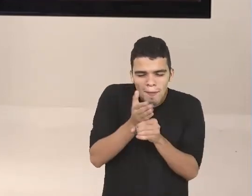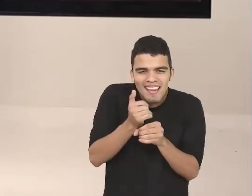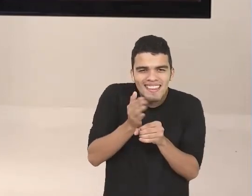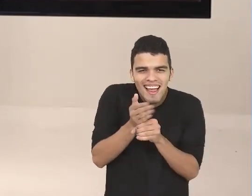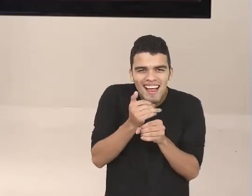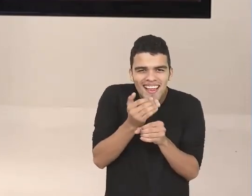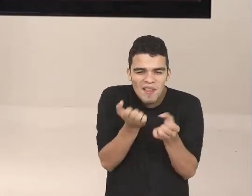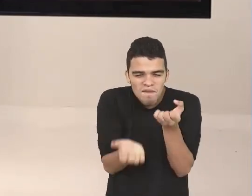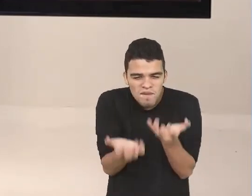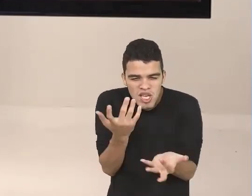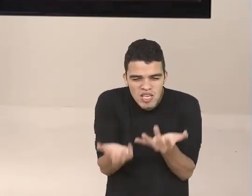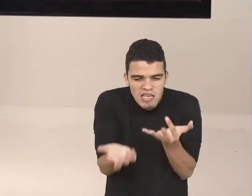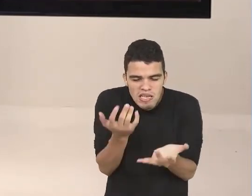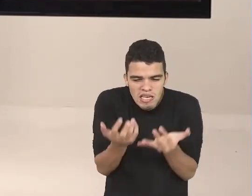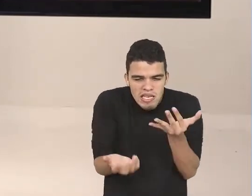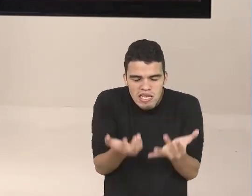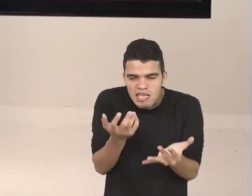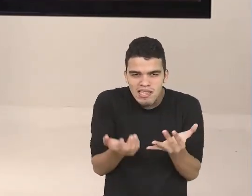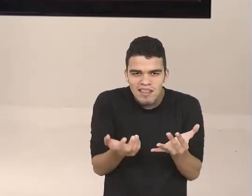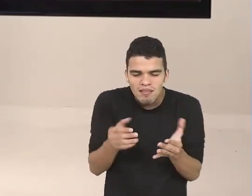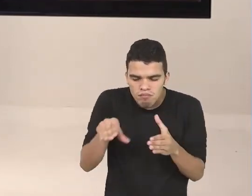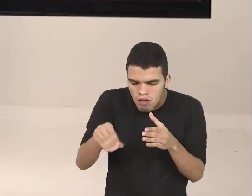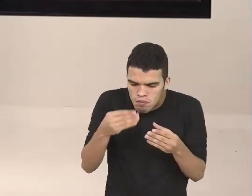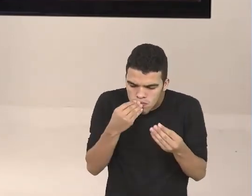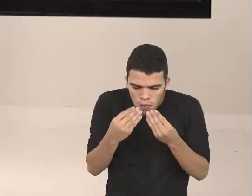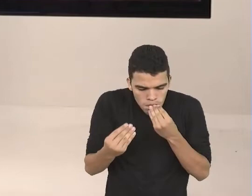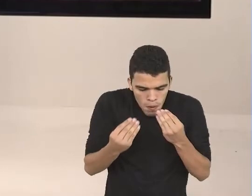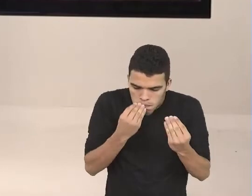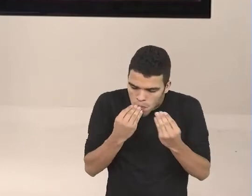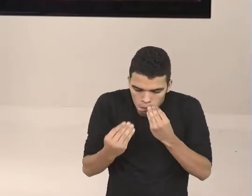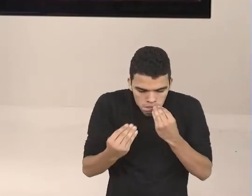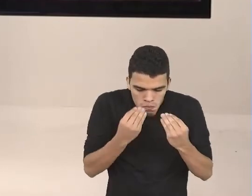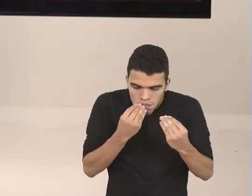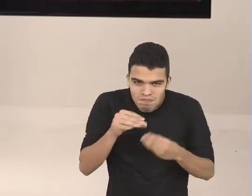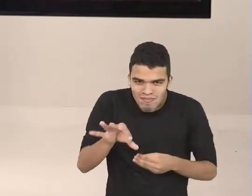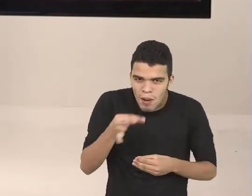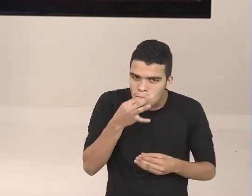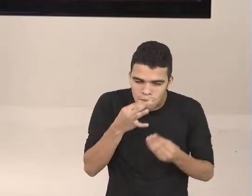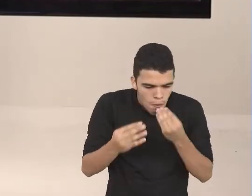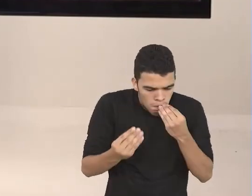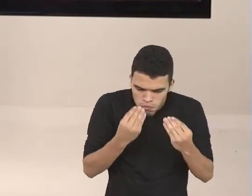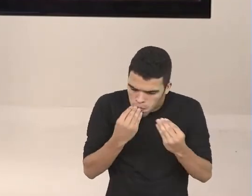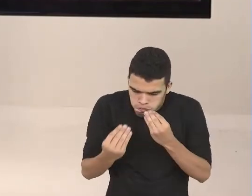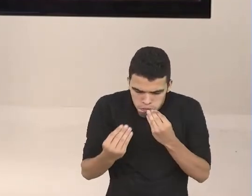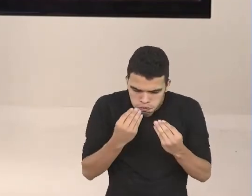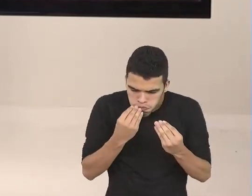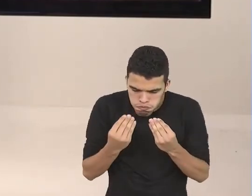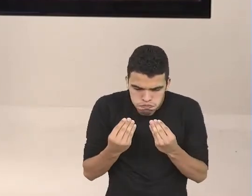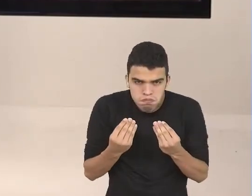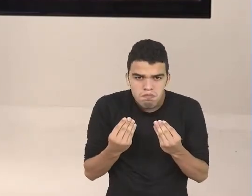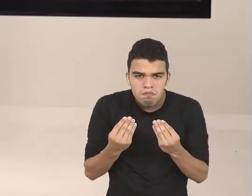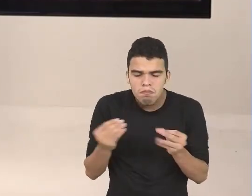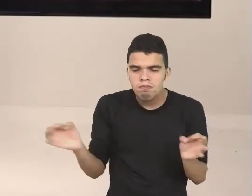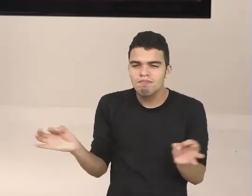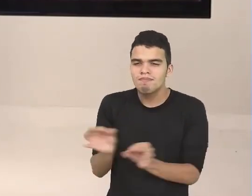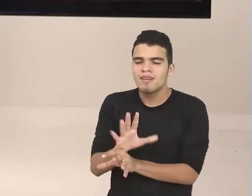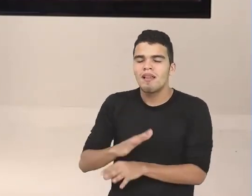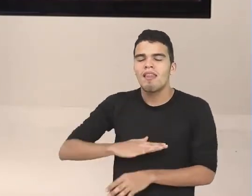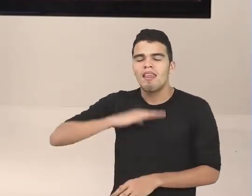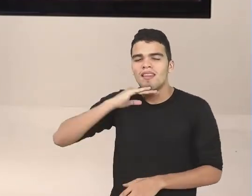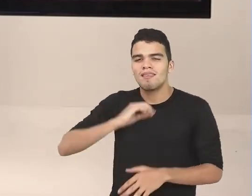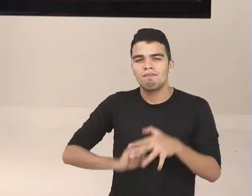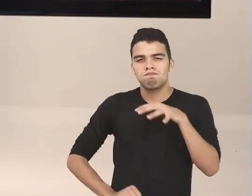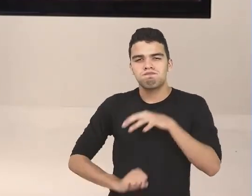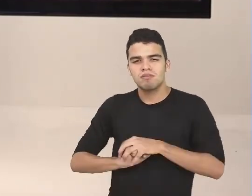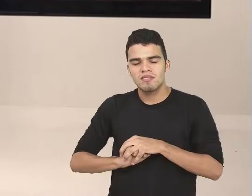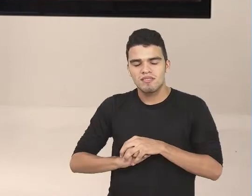está comendo com a mão a batata frita, depois que você termina, geralmente a sua mão ela fica cheia do óleo que foi utilizado